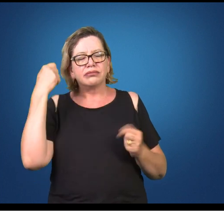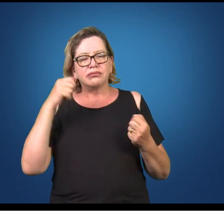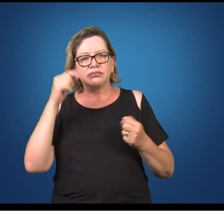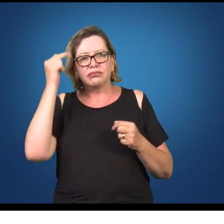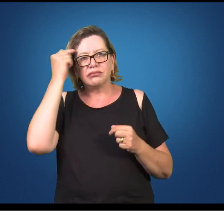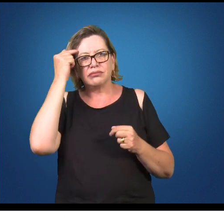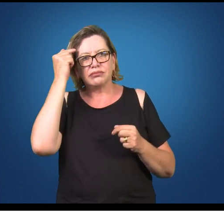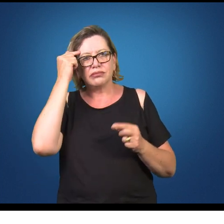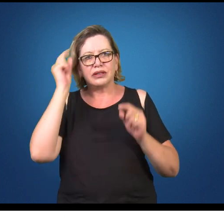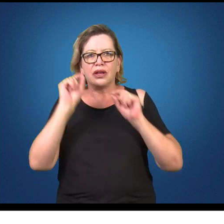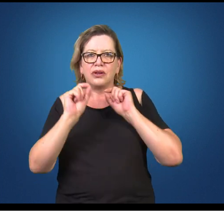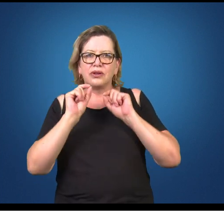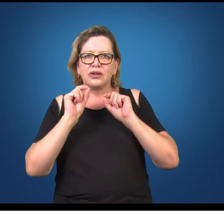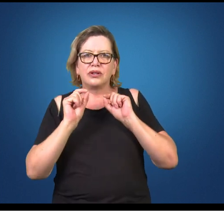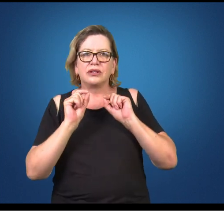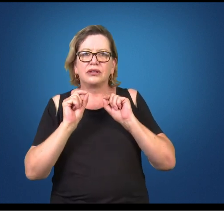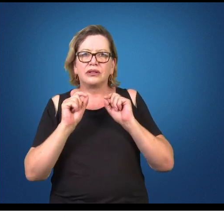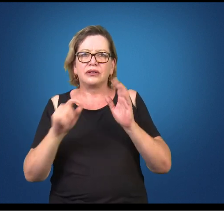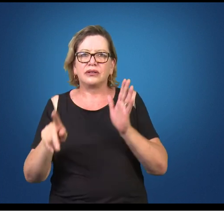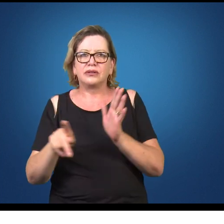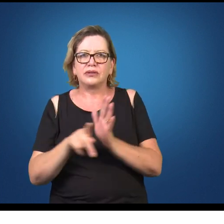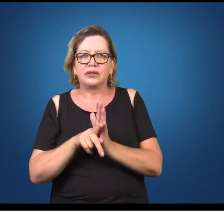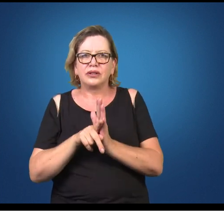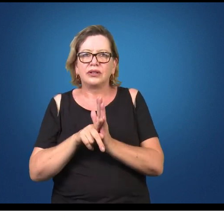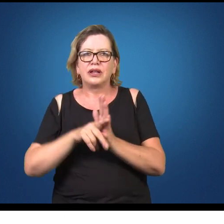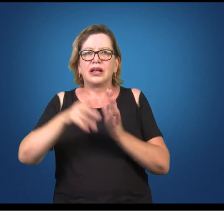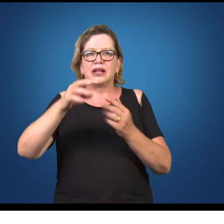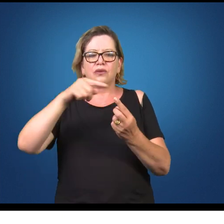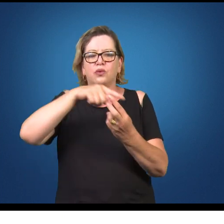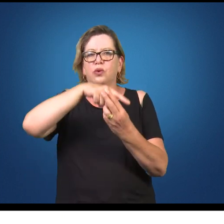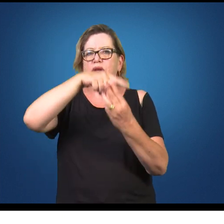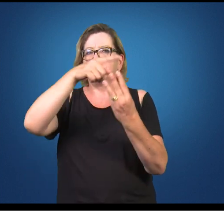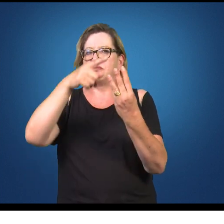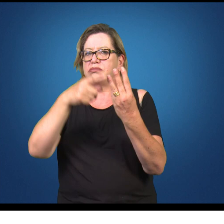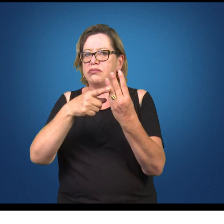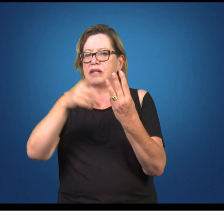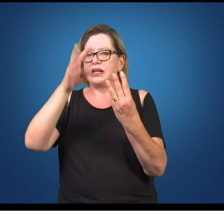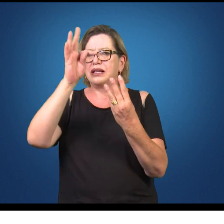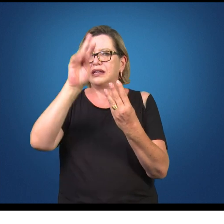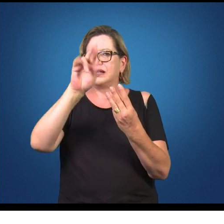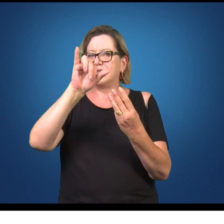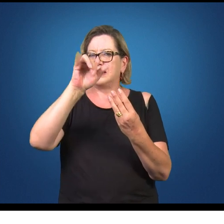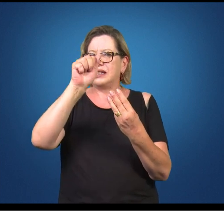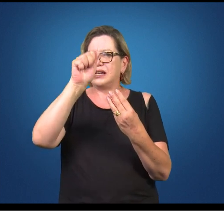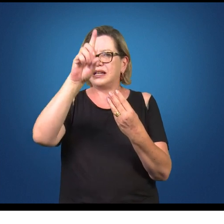pensar principalmente nessa questão mesmo da tríade, né? Da produção, da